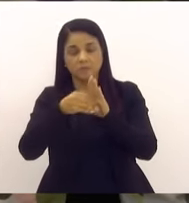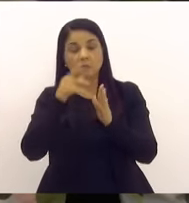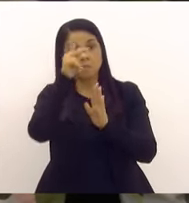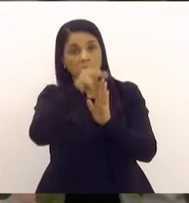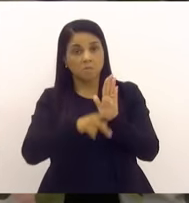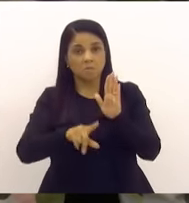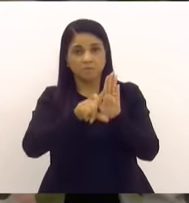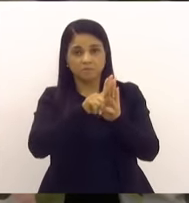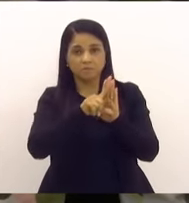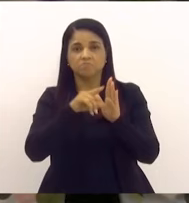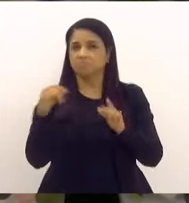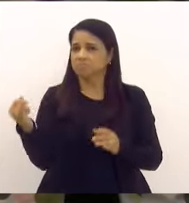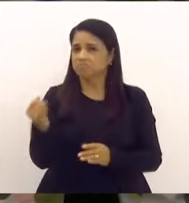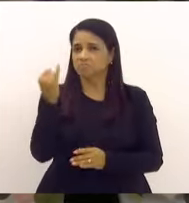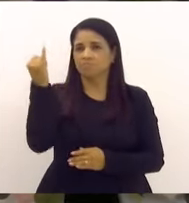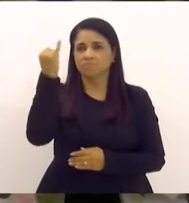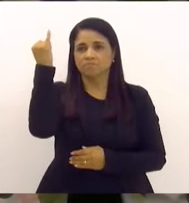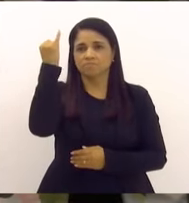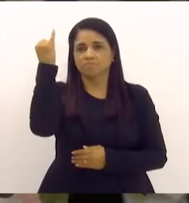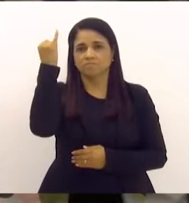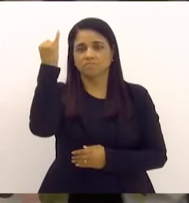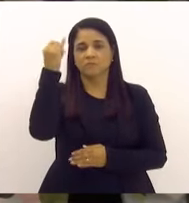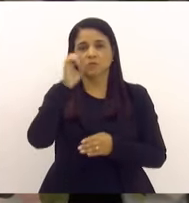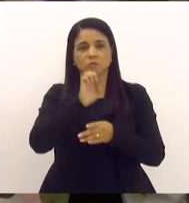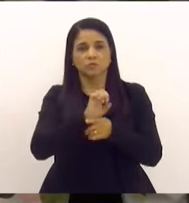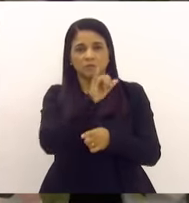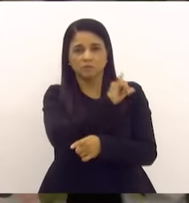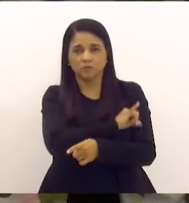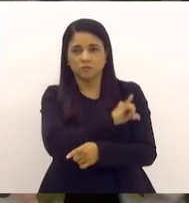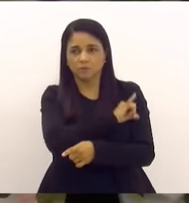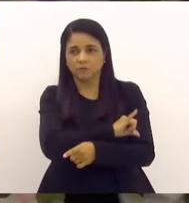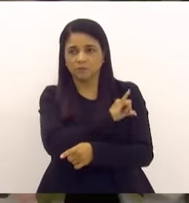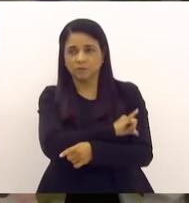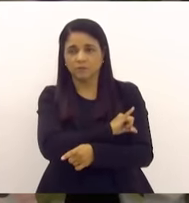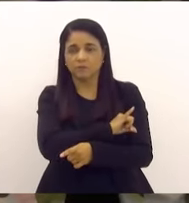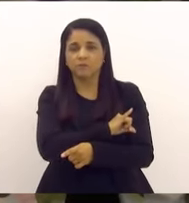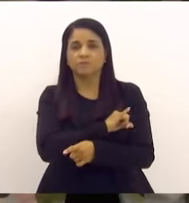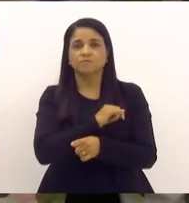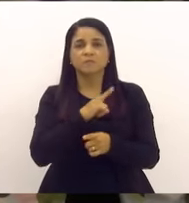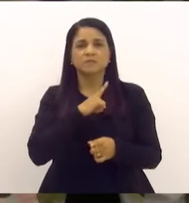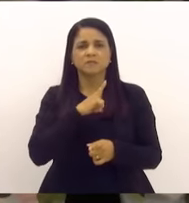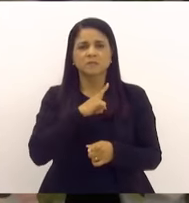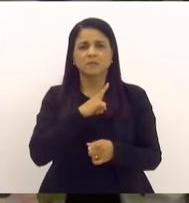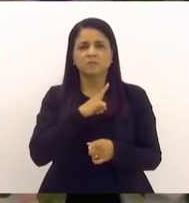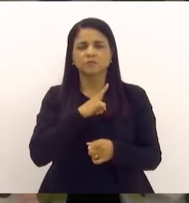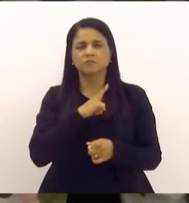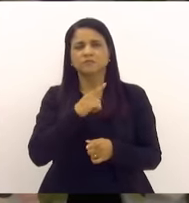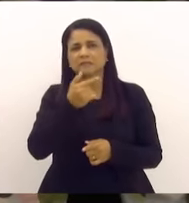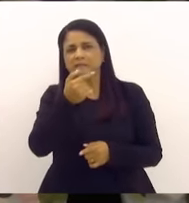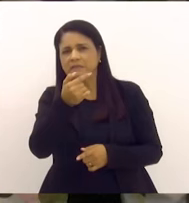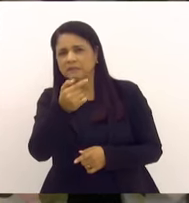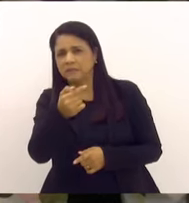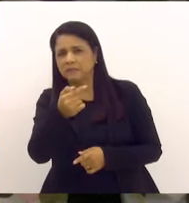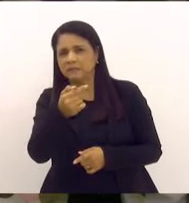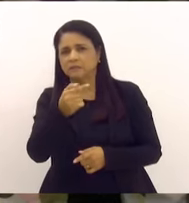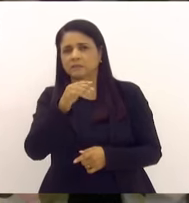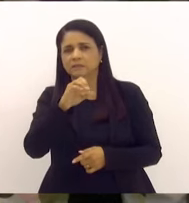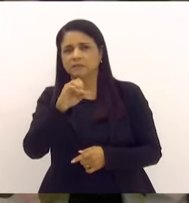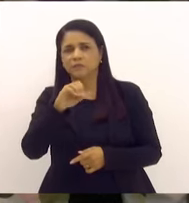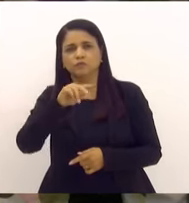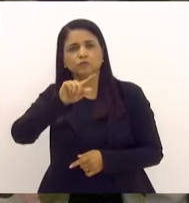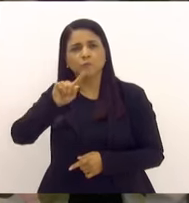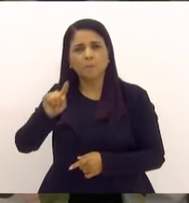projeto ele é muito importante. No estado do Rio de Janeiro, nós temos pelo menos 700 mil